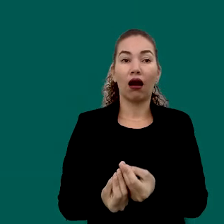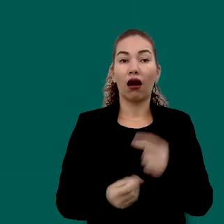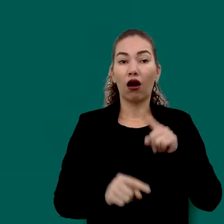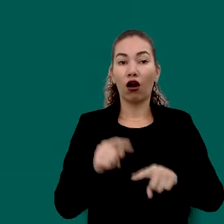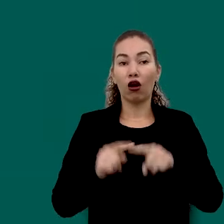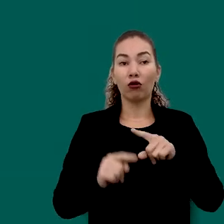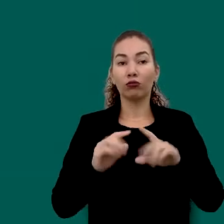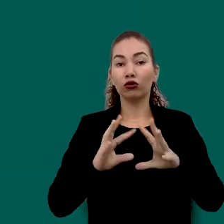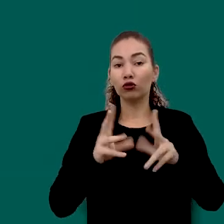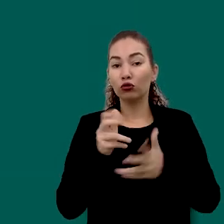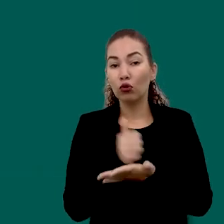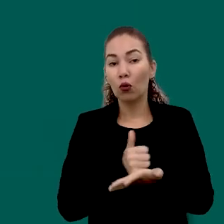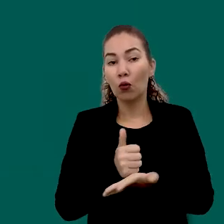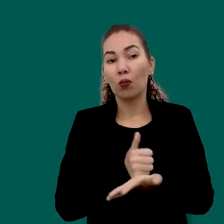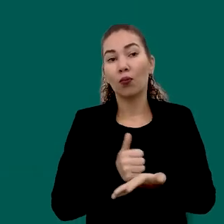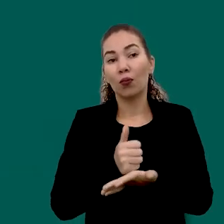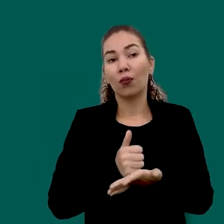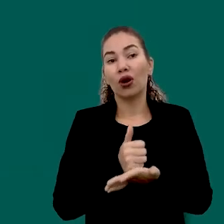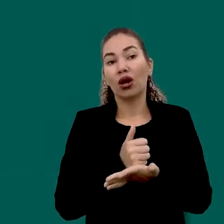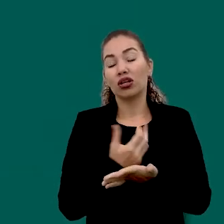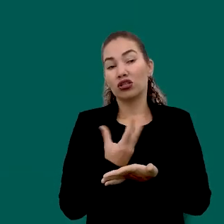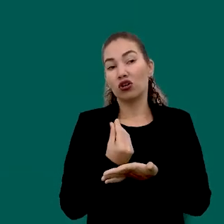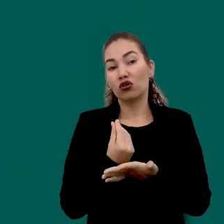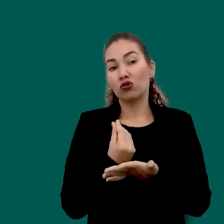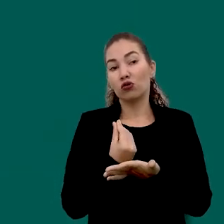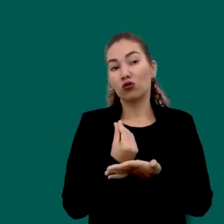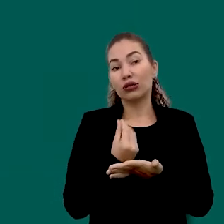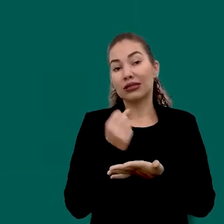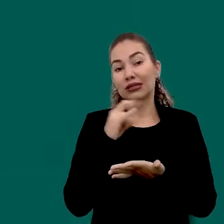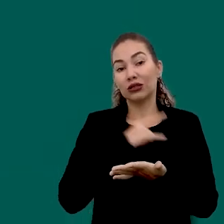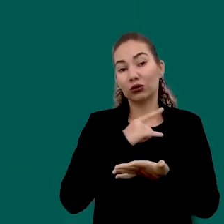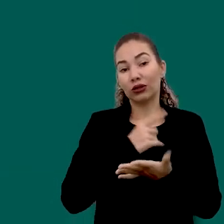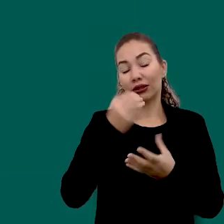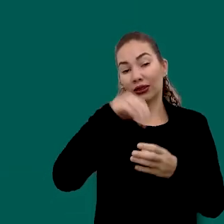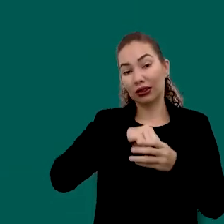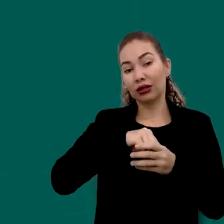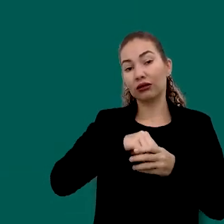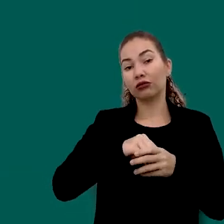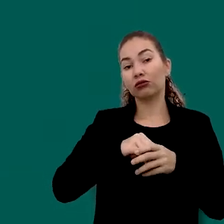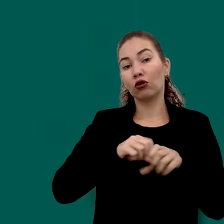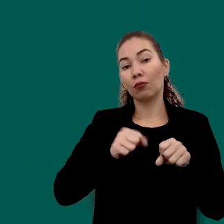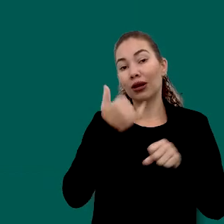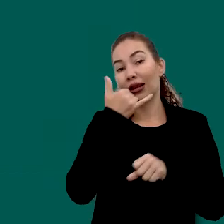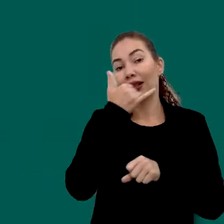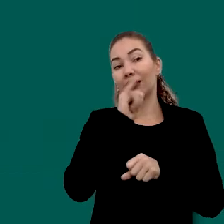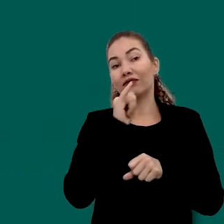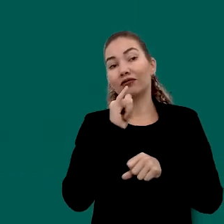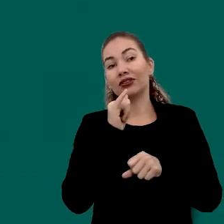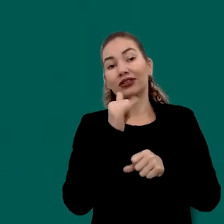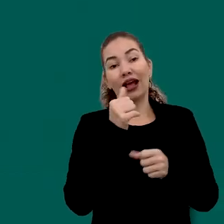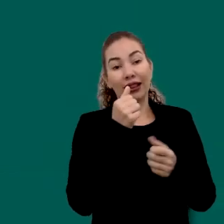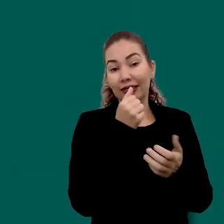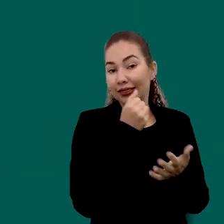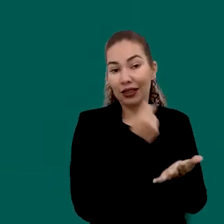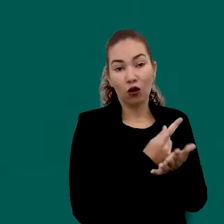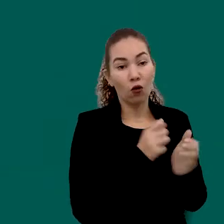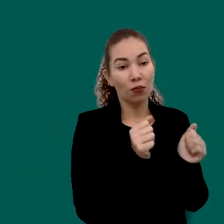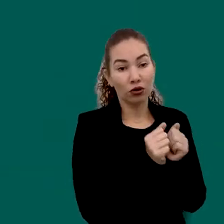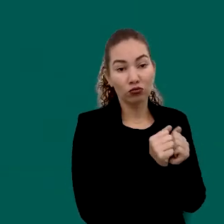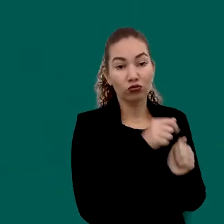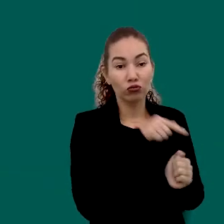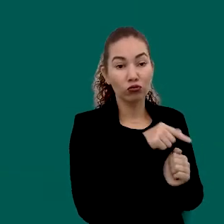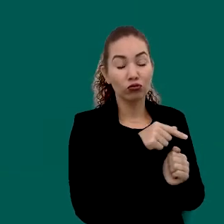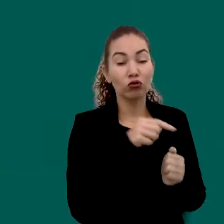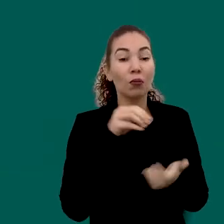básico, praticamente, uma grande maioria de itens que tu tem no supermercado para evitar com que ele deixe de comprar contigo por causa da falta de um ou